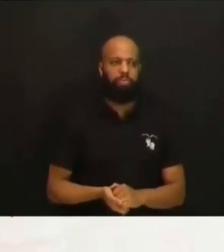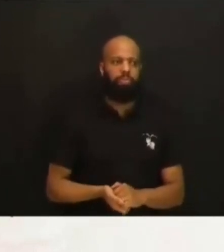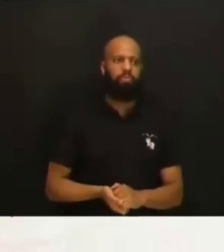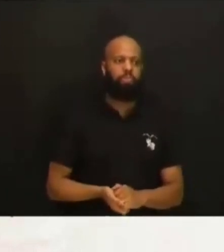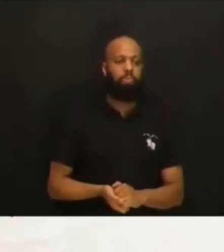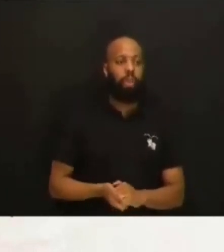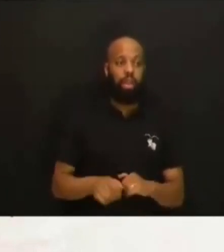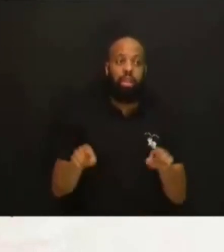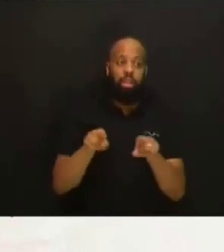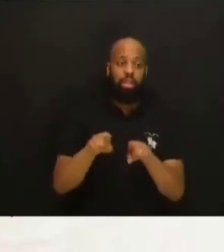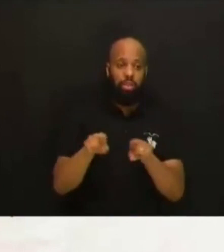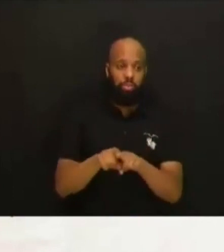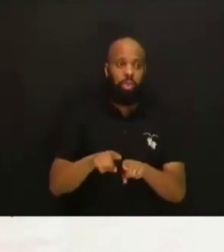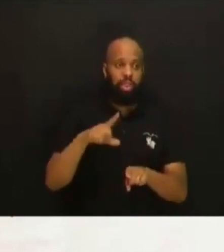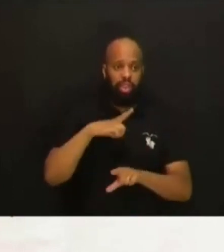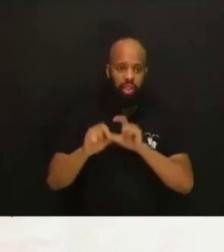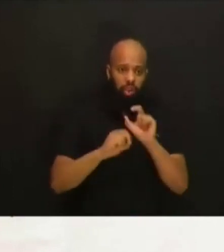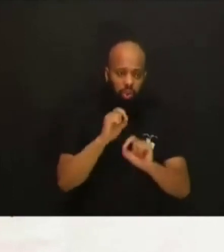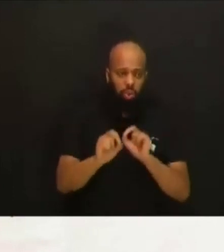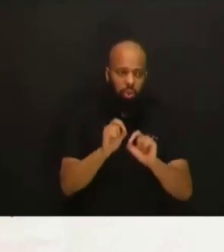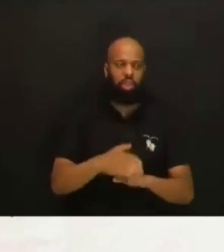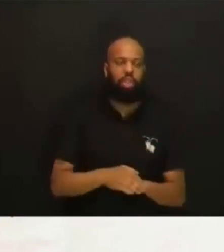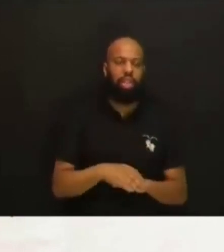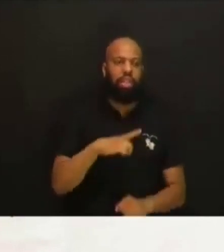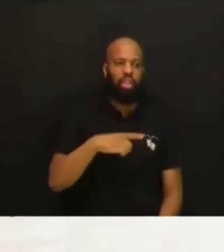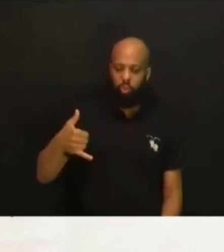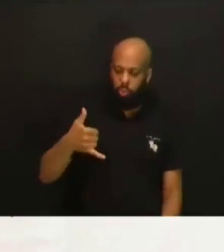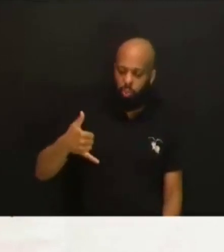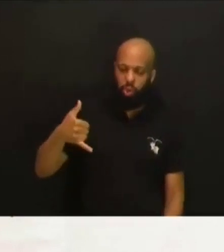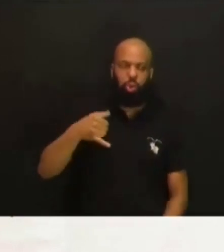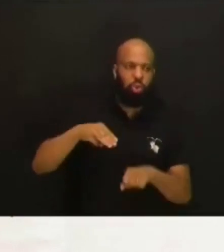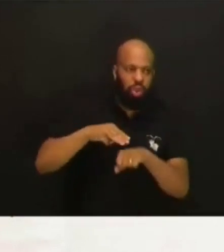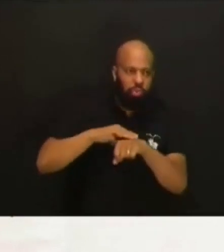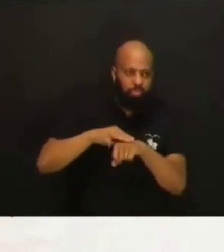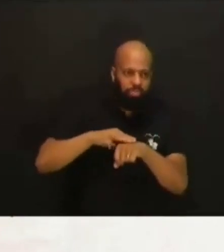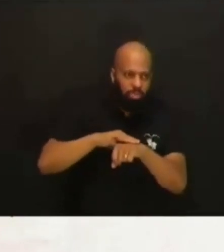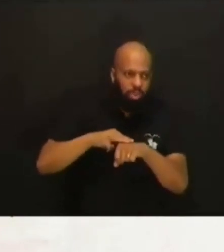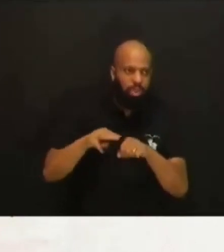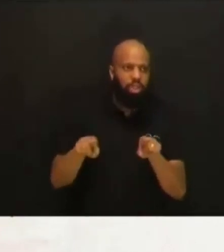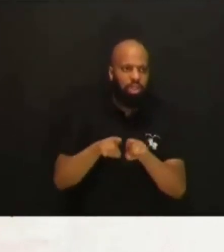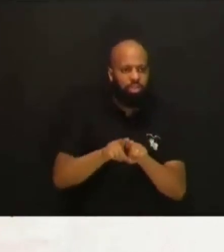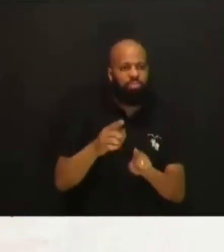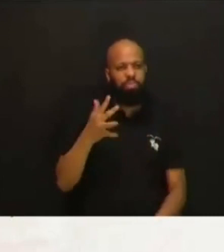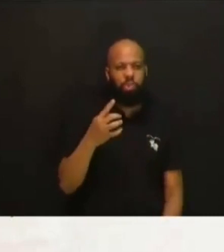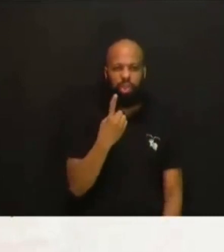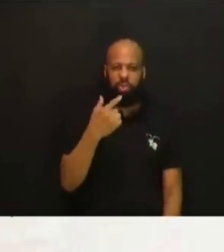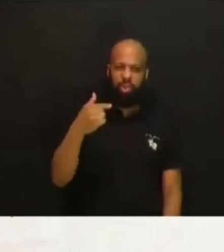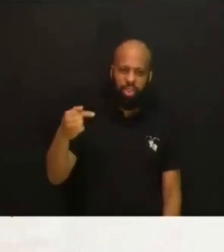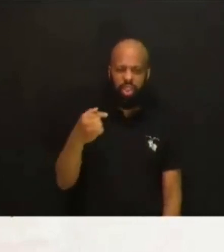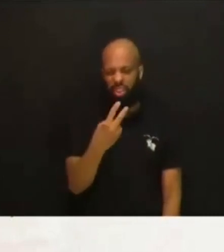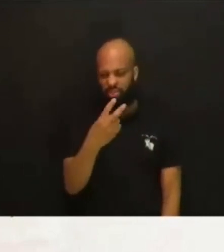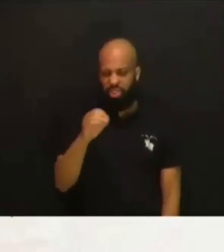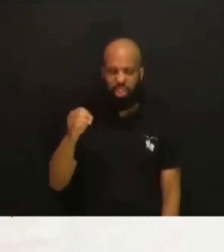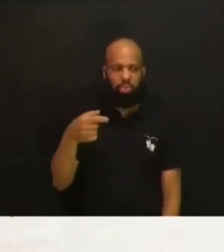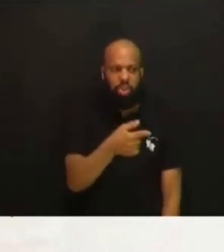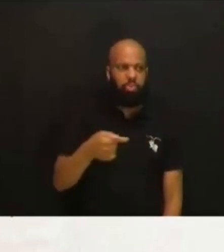Aqui também há uma formação, um acúmulo, na verdade, de uma gordura marrom ao redor da 17ª, 20ª semana, que vai